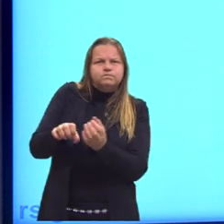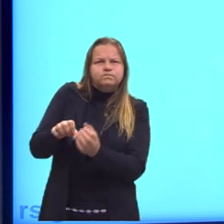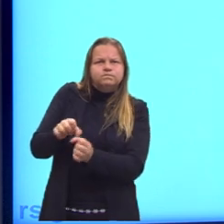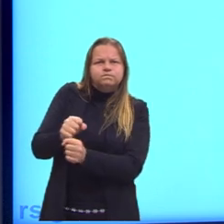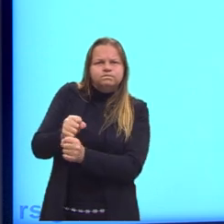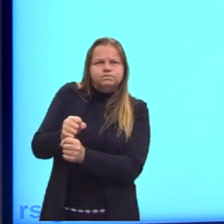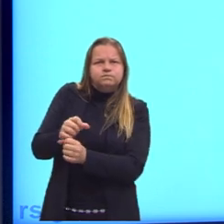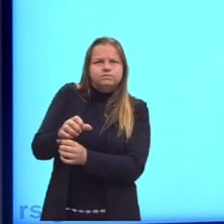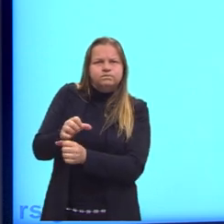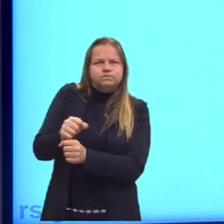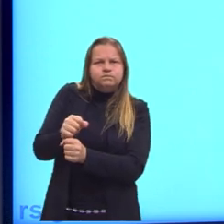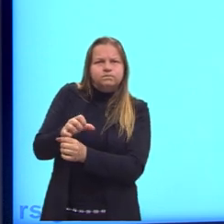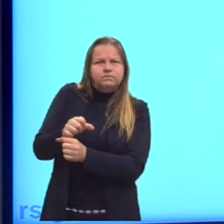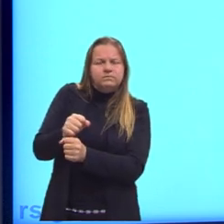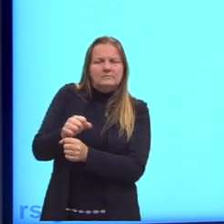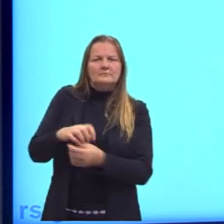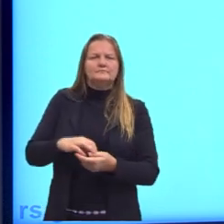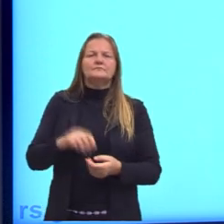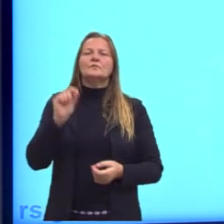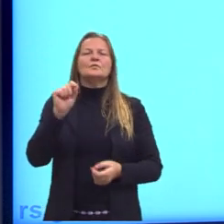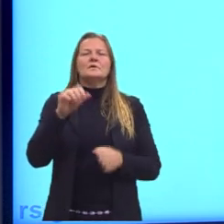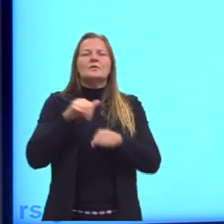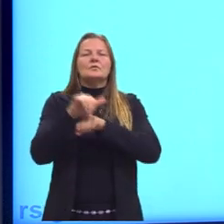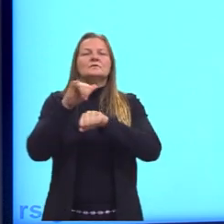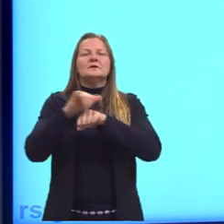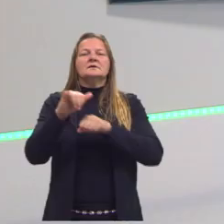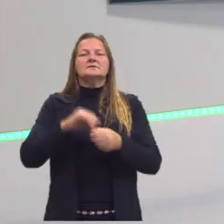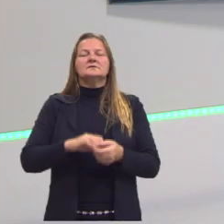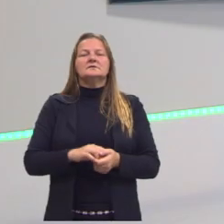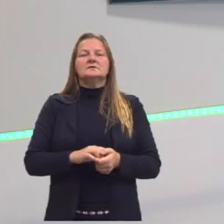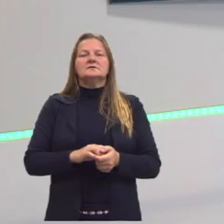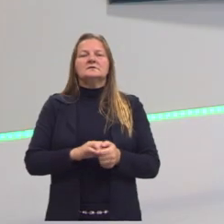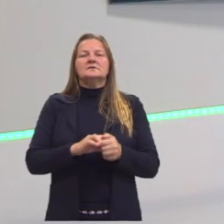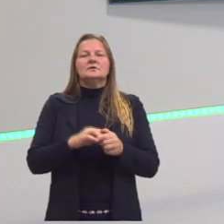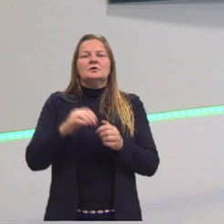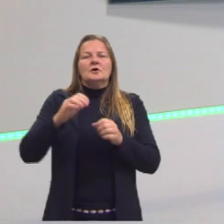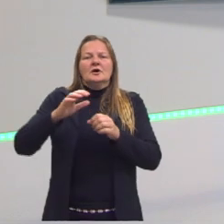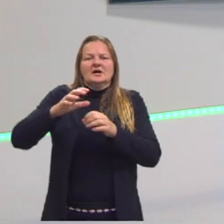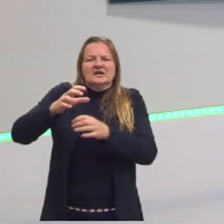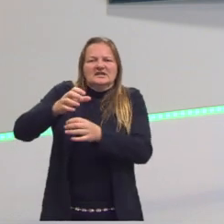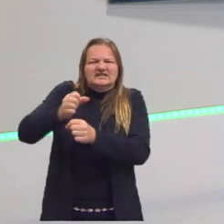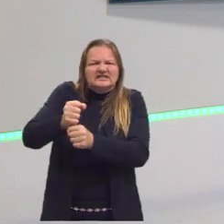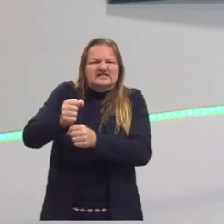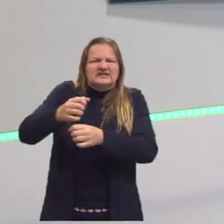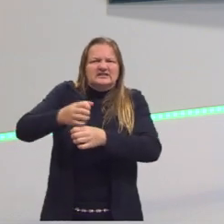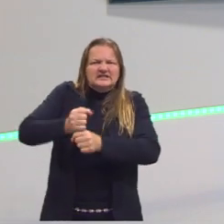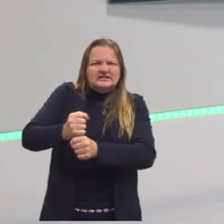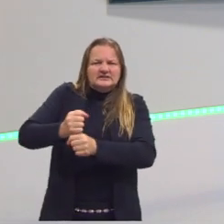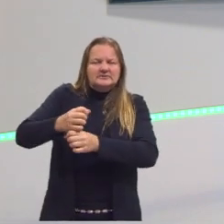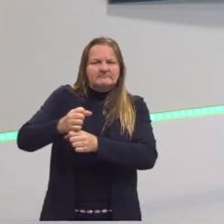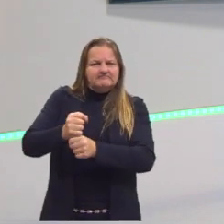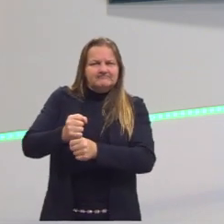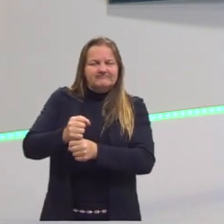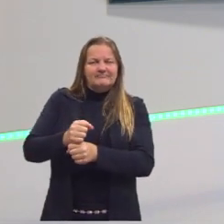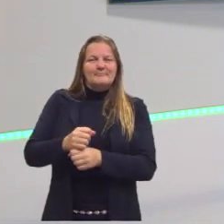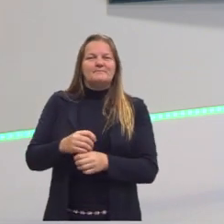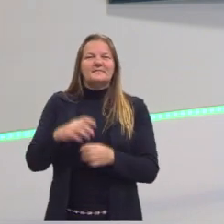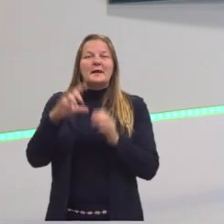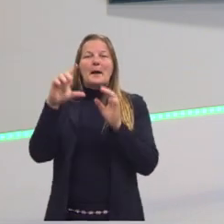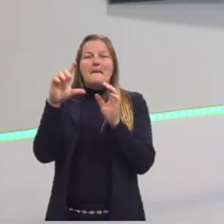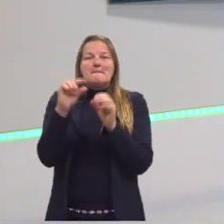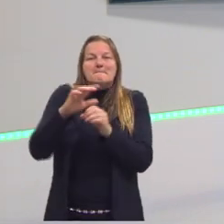mãos que que acontece você tá aplicando uma pressão Nossa garrafa né então você tá gerando